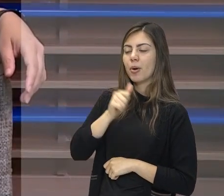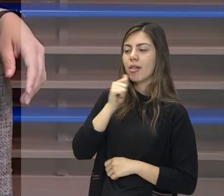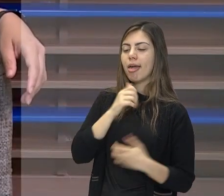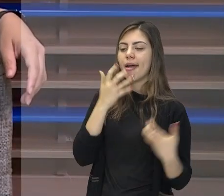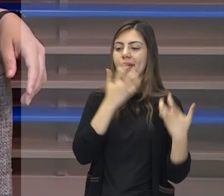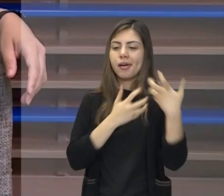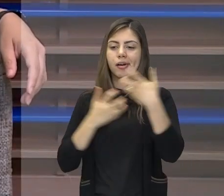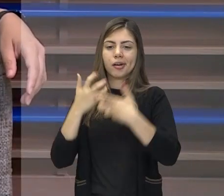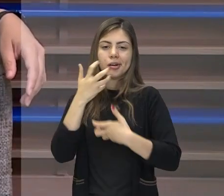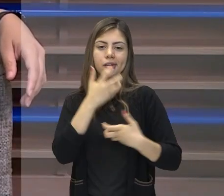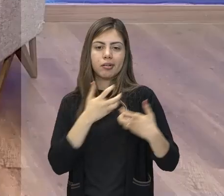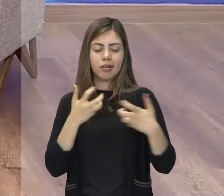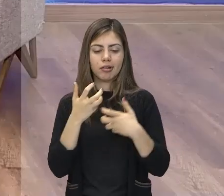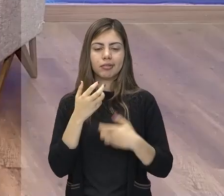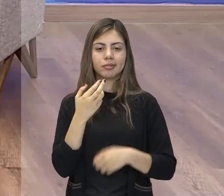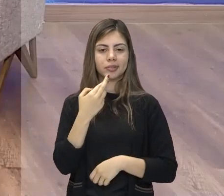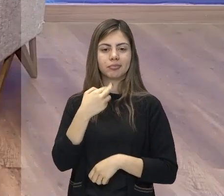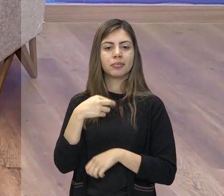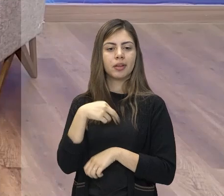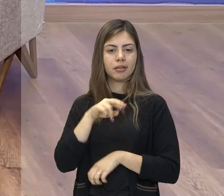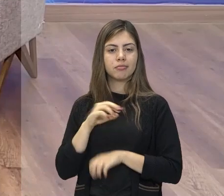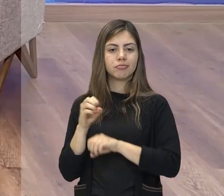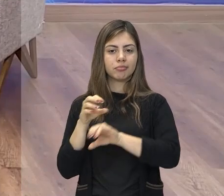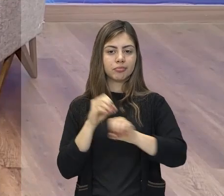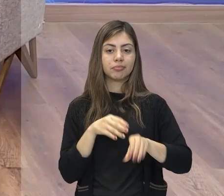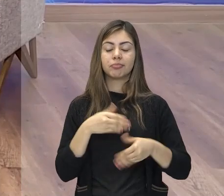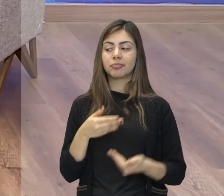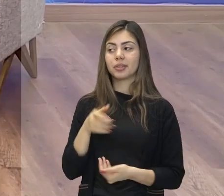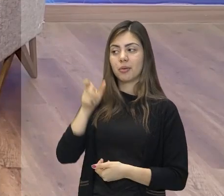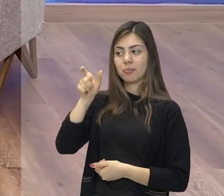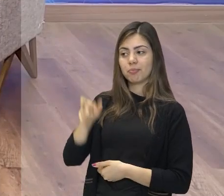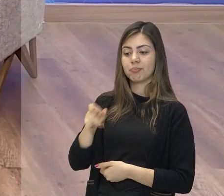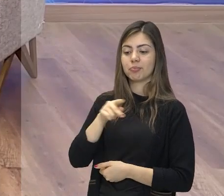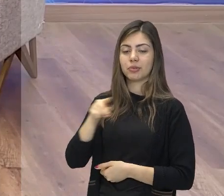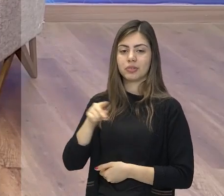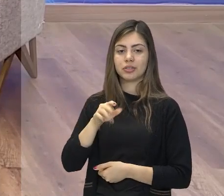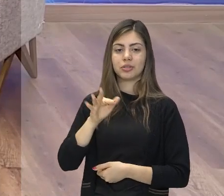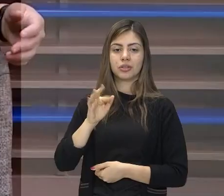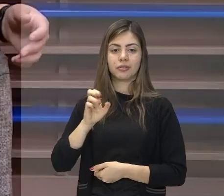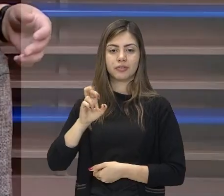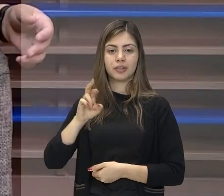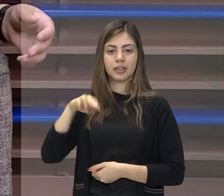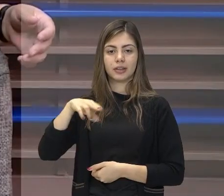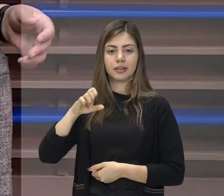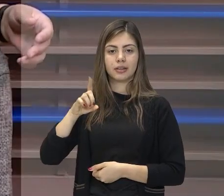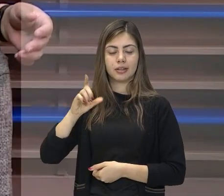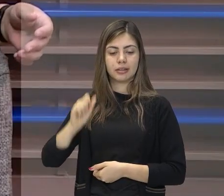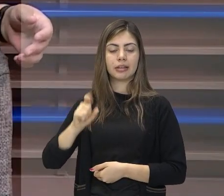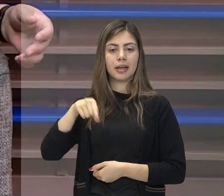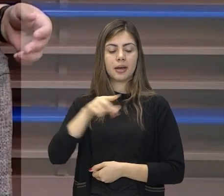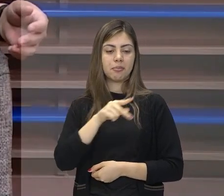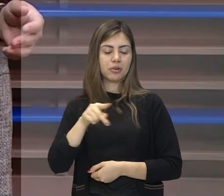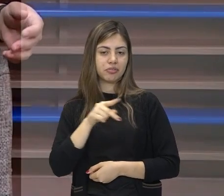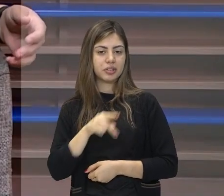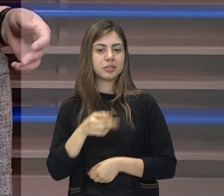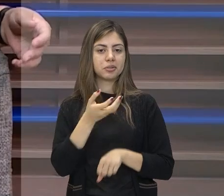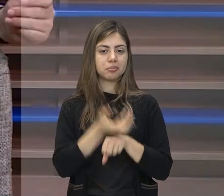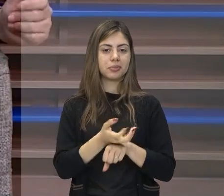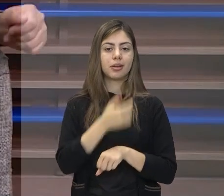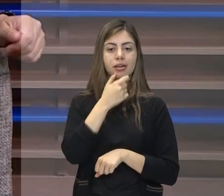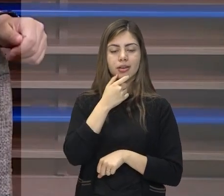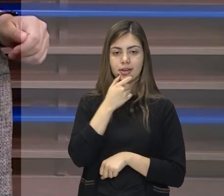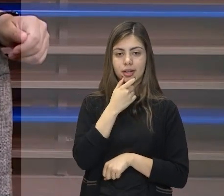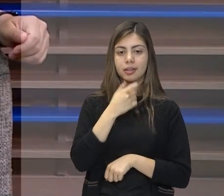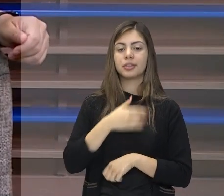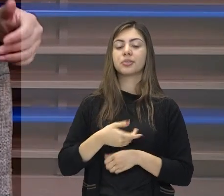encanta e evangeliza. A Fernanda Gurgel é professora de língua inglesa da SEDUC Amazonas e desenvolve